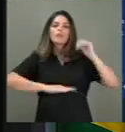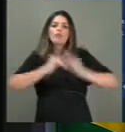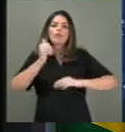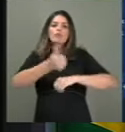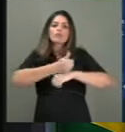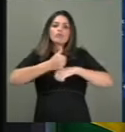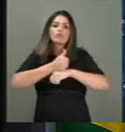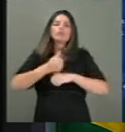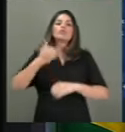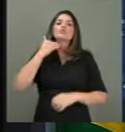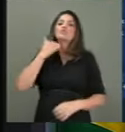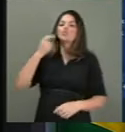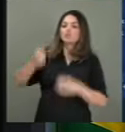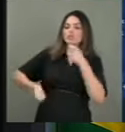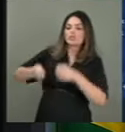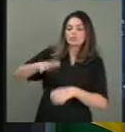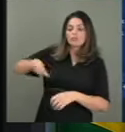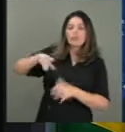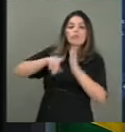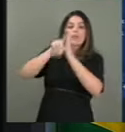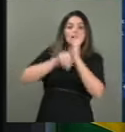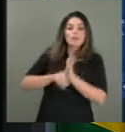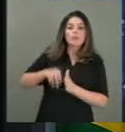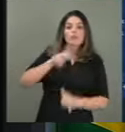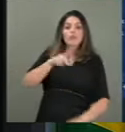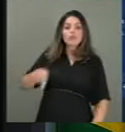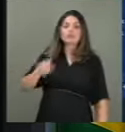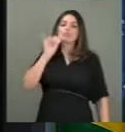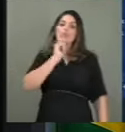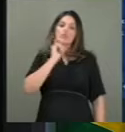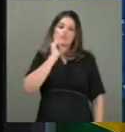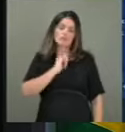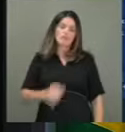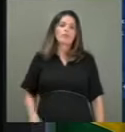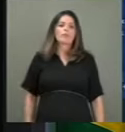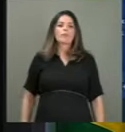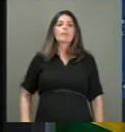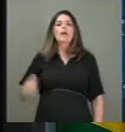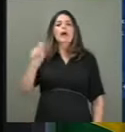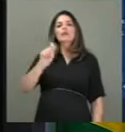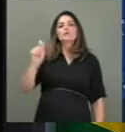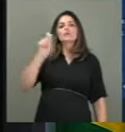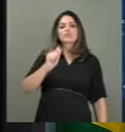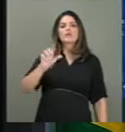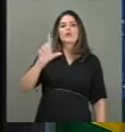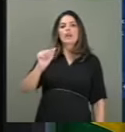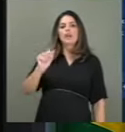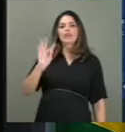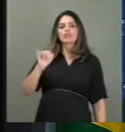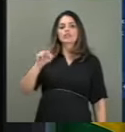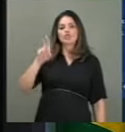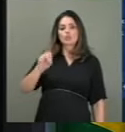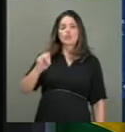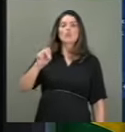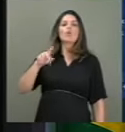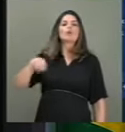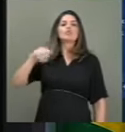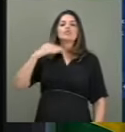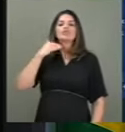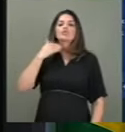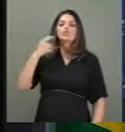pesquisadores professores cito aqui algumas entidades Associação latino-americana de Juiz do Trabalho